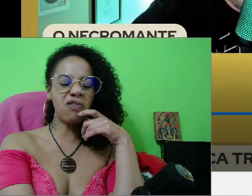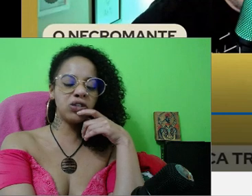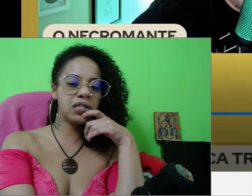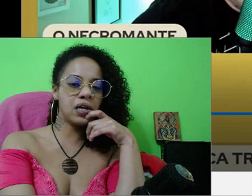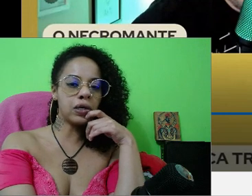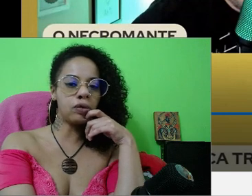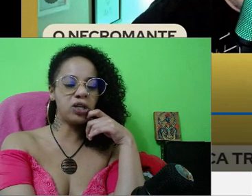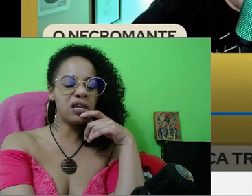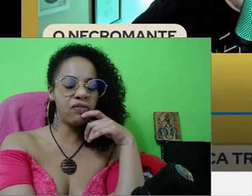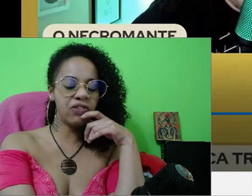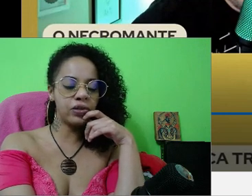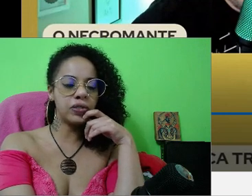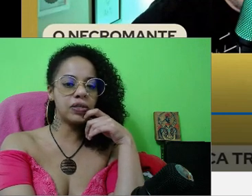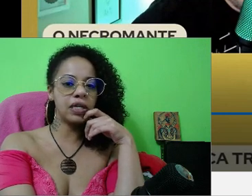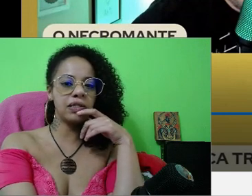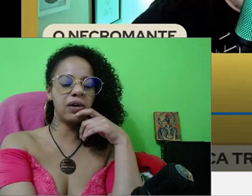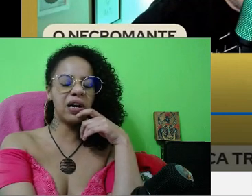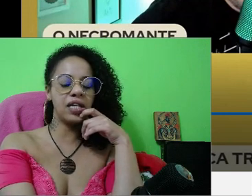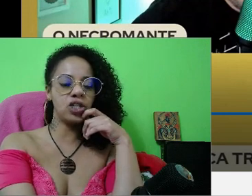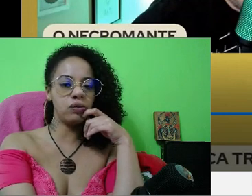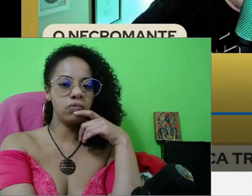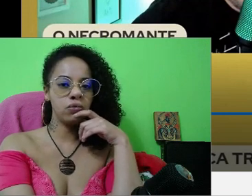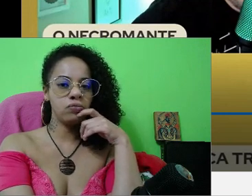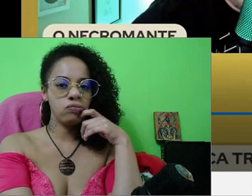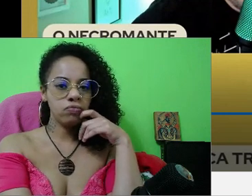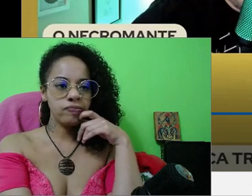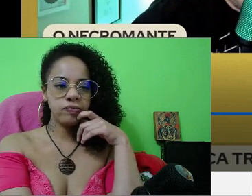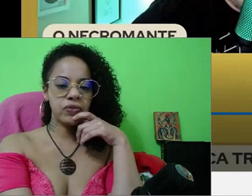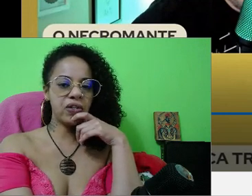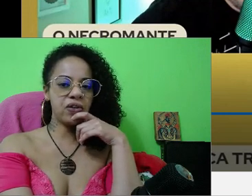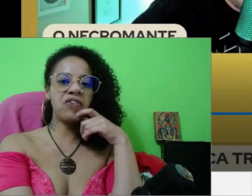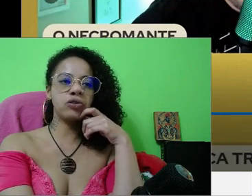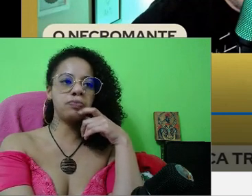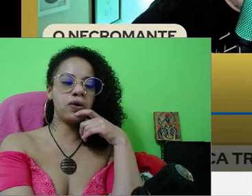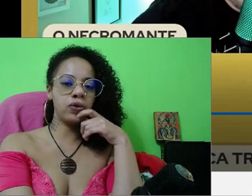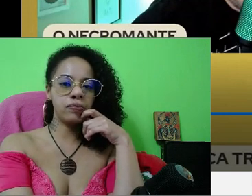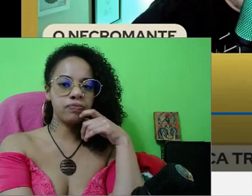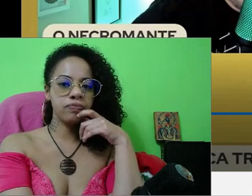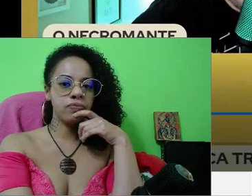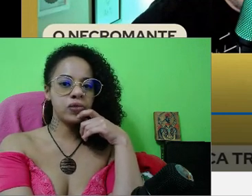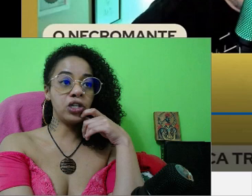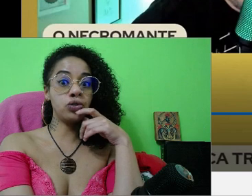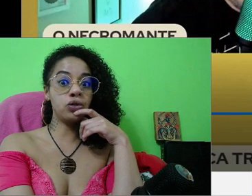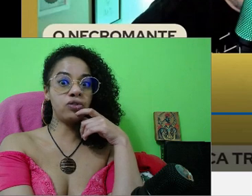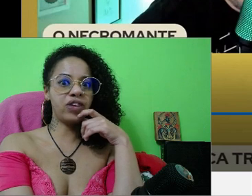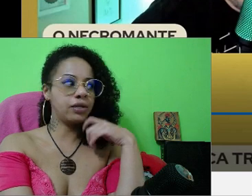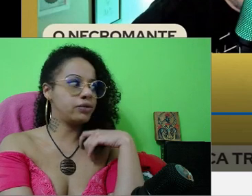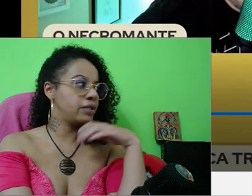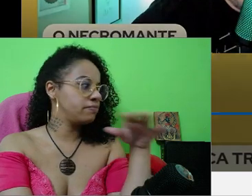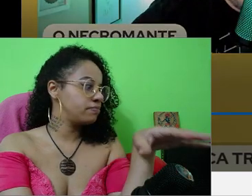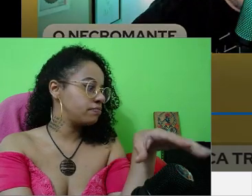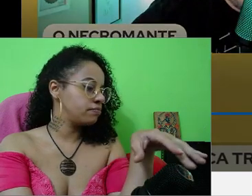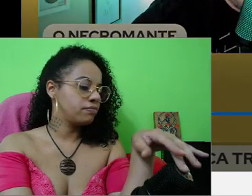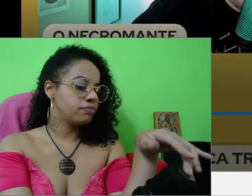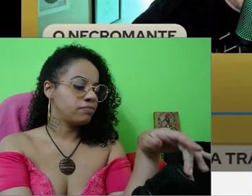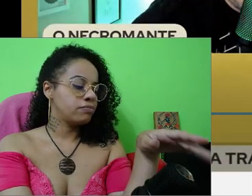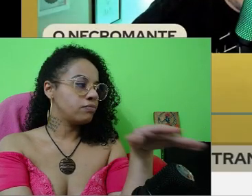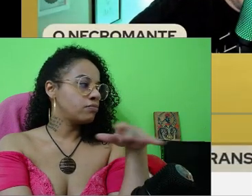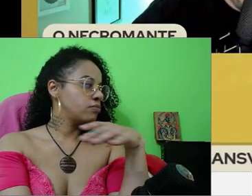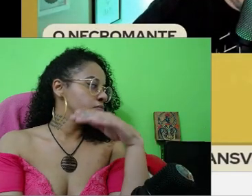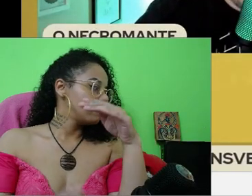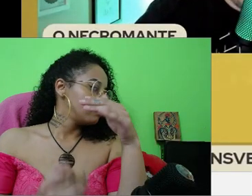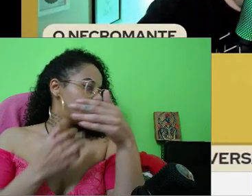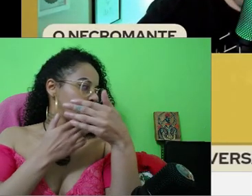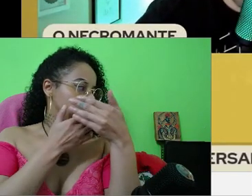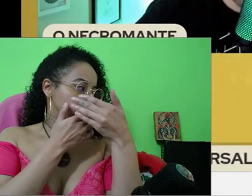carteirada não você lembra muito você não falou isso né você não fala os bagulho deixa os outros falando né